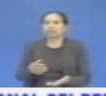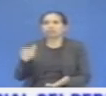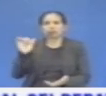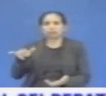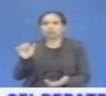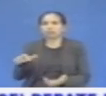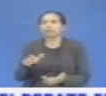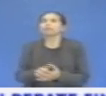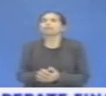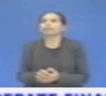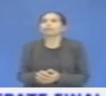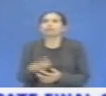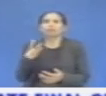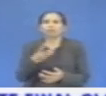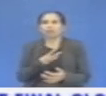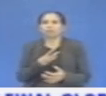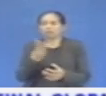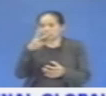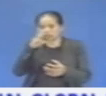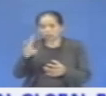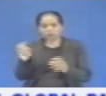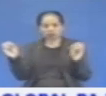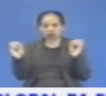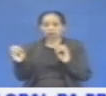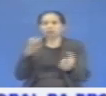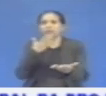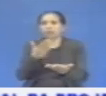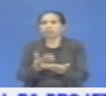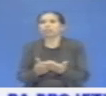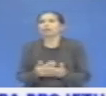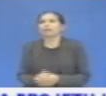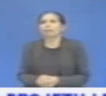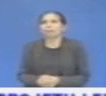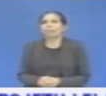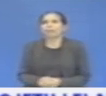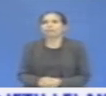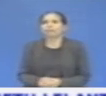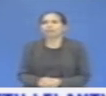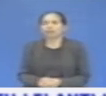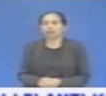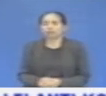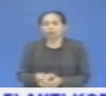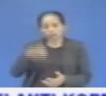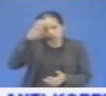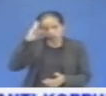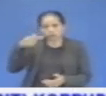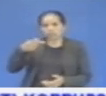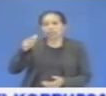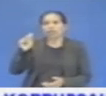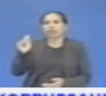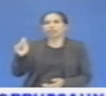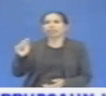a facto sirne la provado hotu la provado kata argilu senhor Gastão inclui senhor Diogo